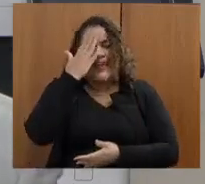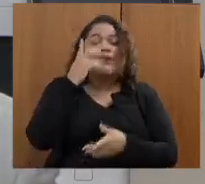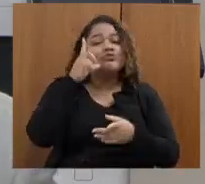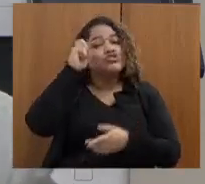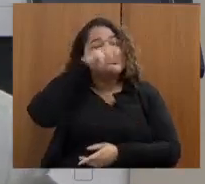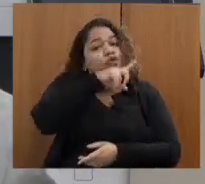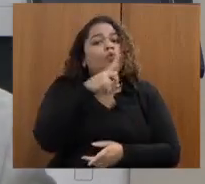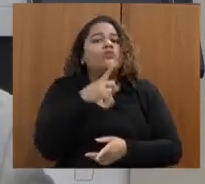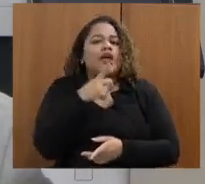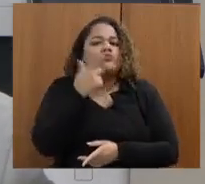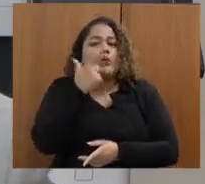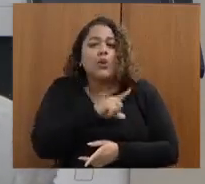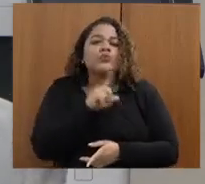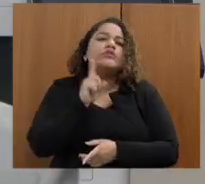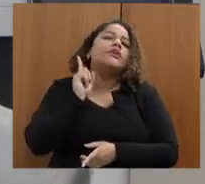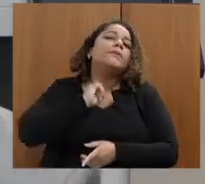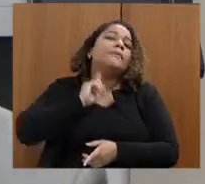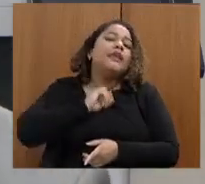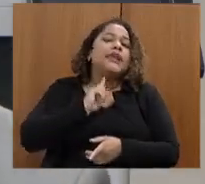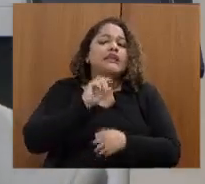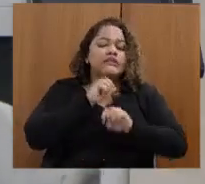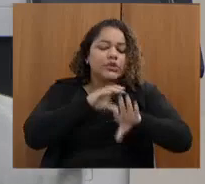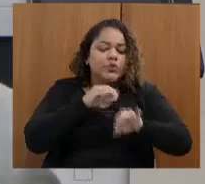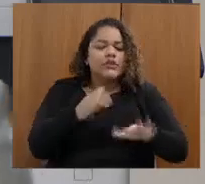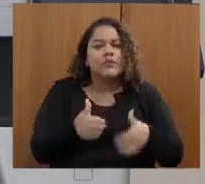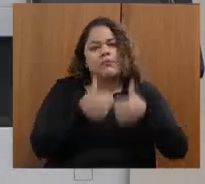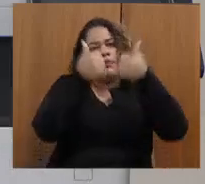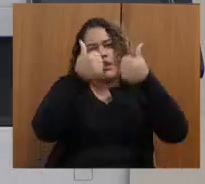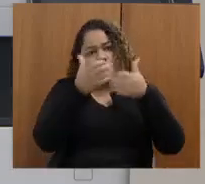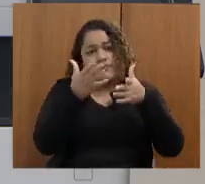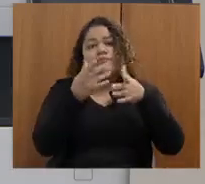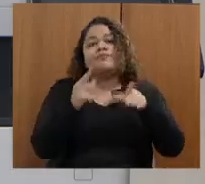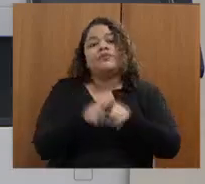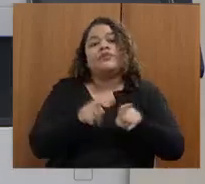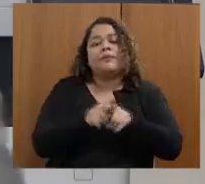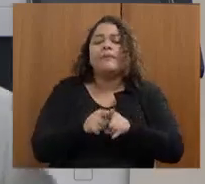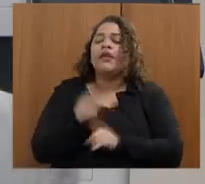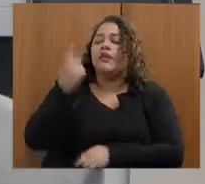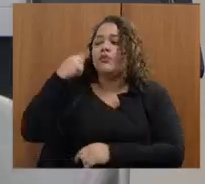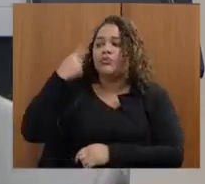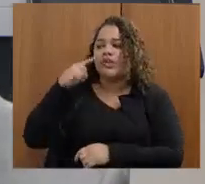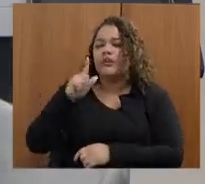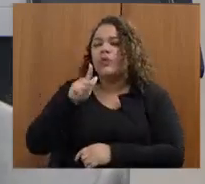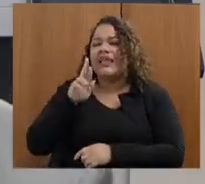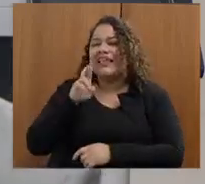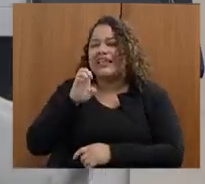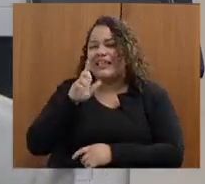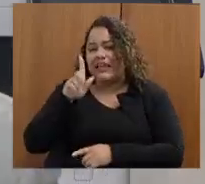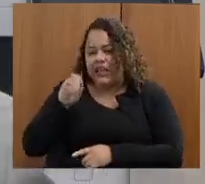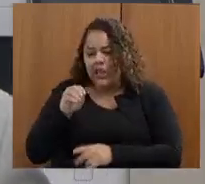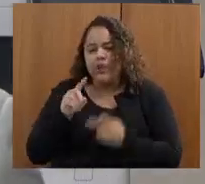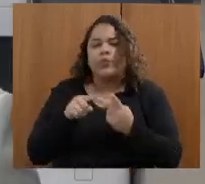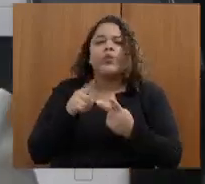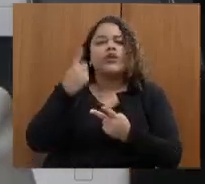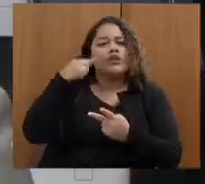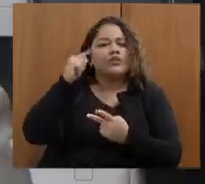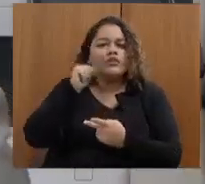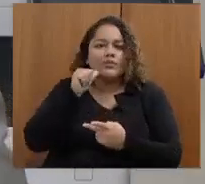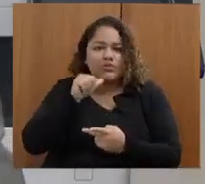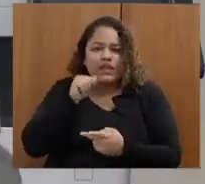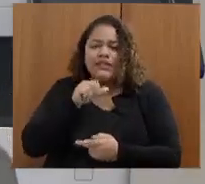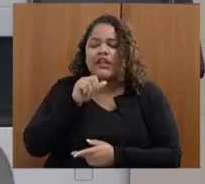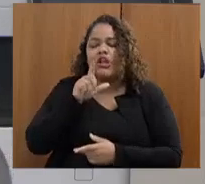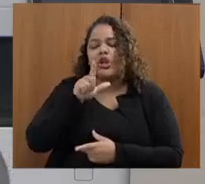Minas Gerais da melhor educação possível ao Deputado grego deputada Lohana aqui